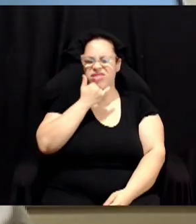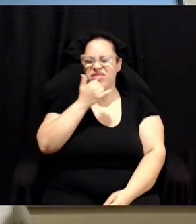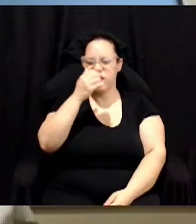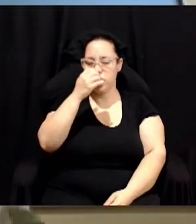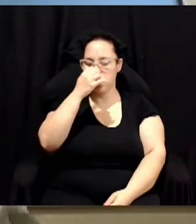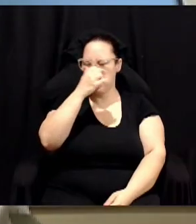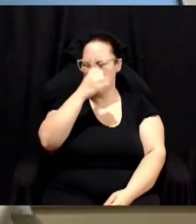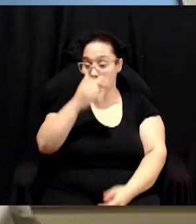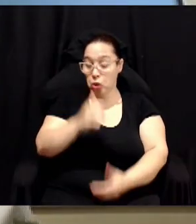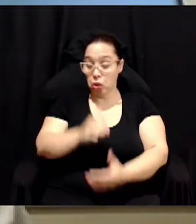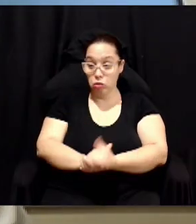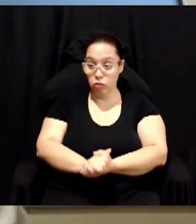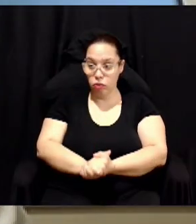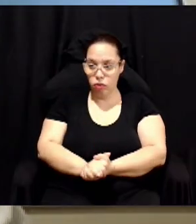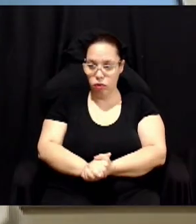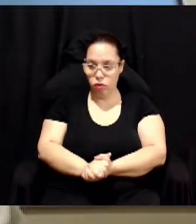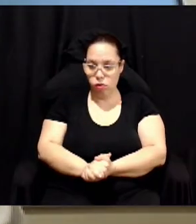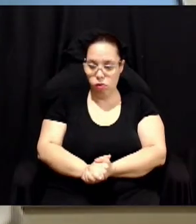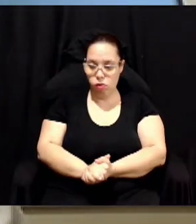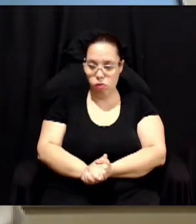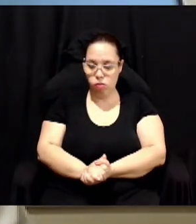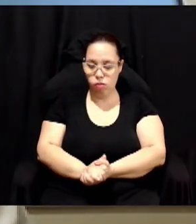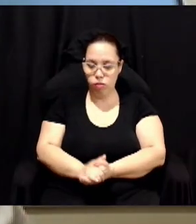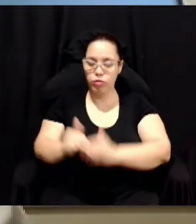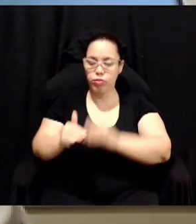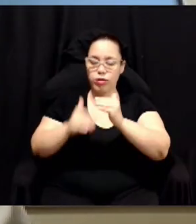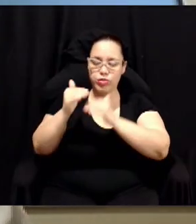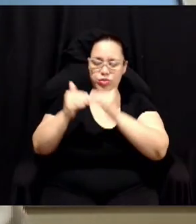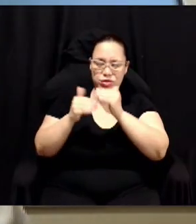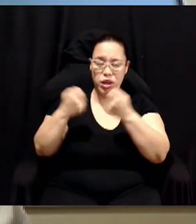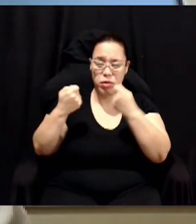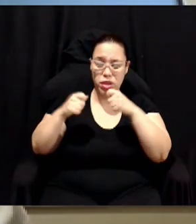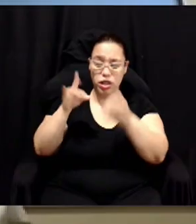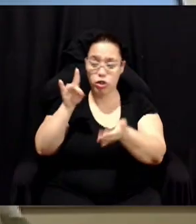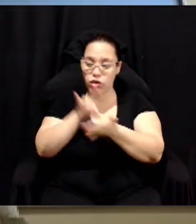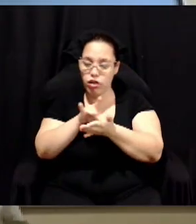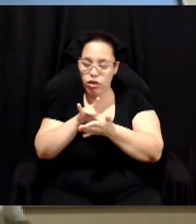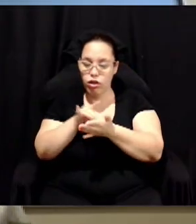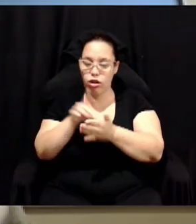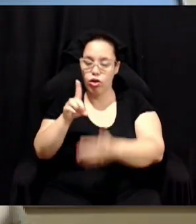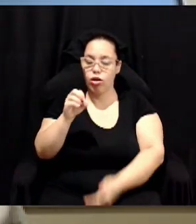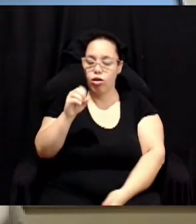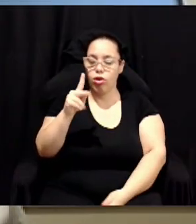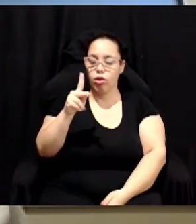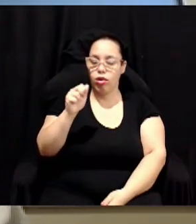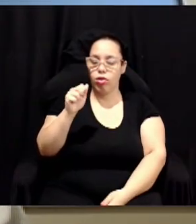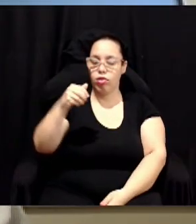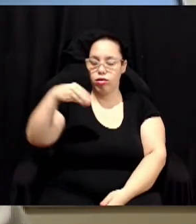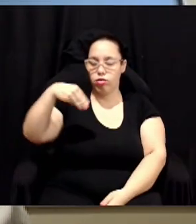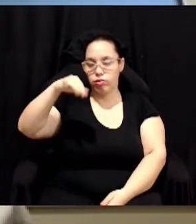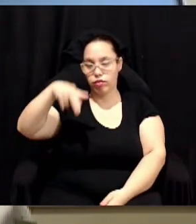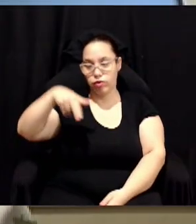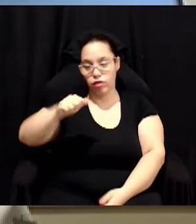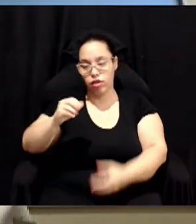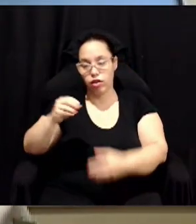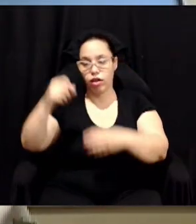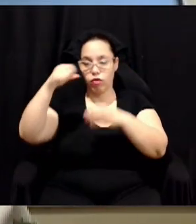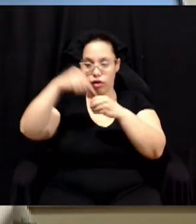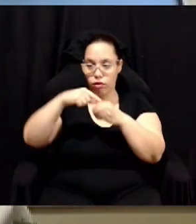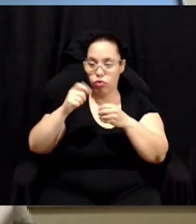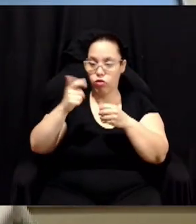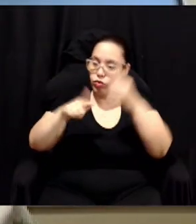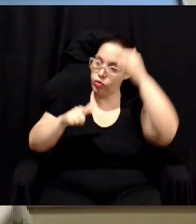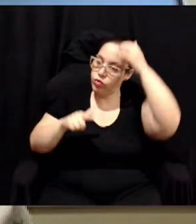não tem capacidade de produzir o que a pessoa precisa de dopamina. Então, você repõe a dopamina.